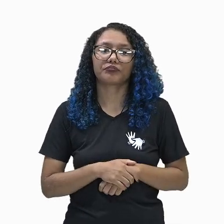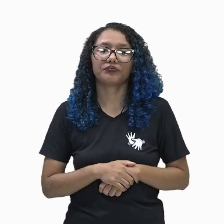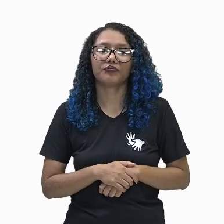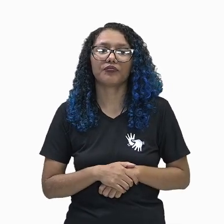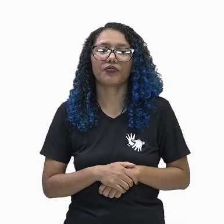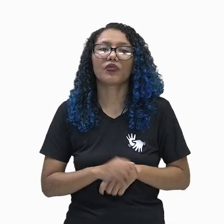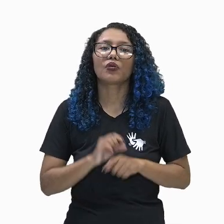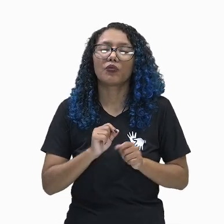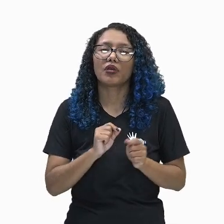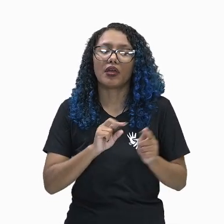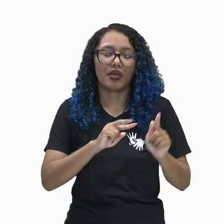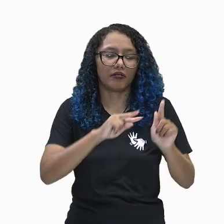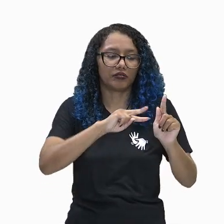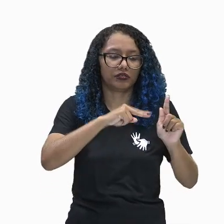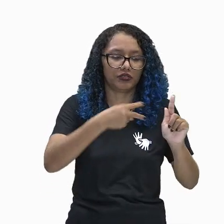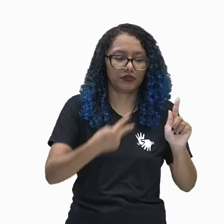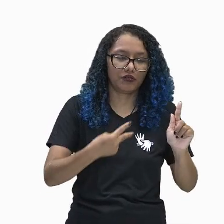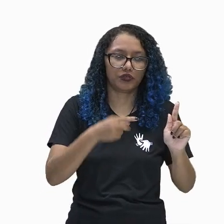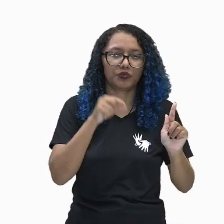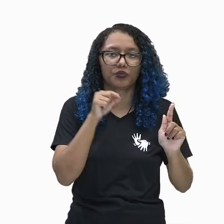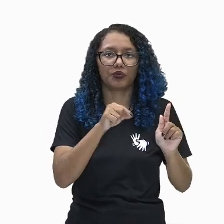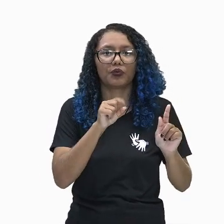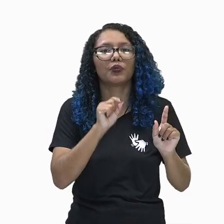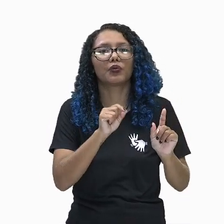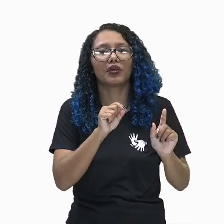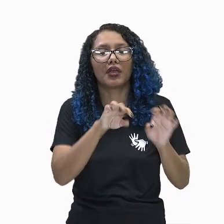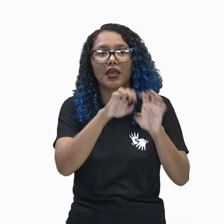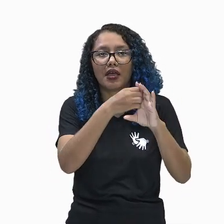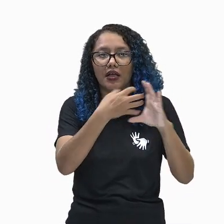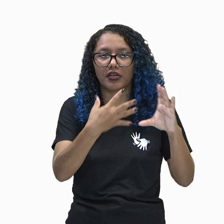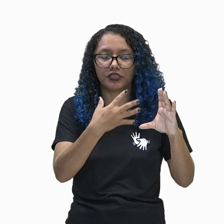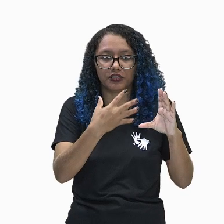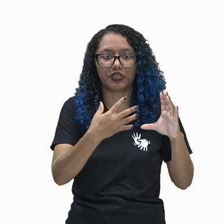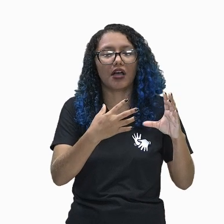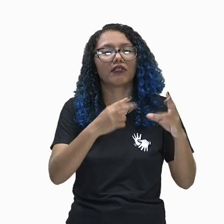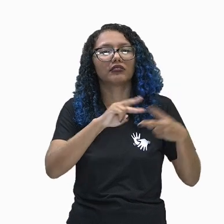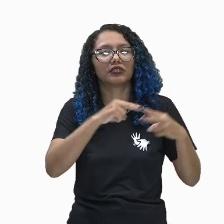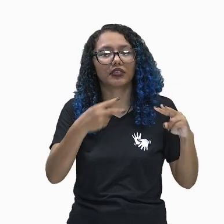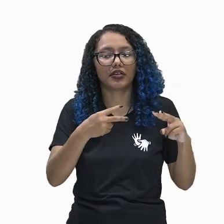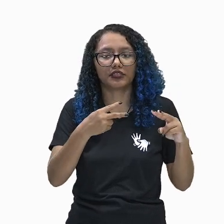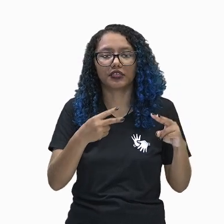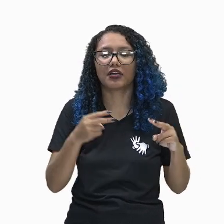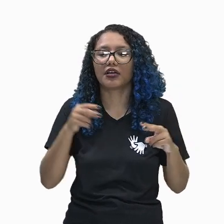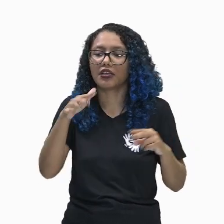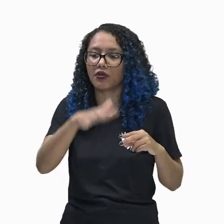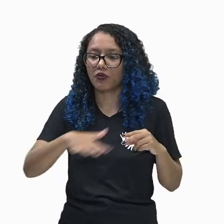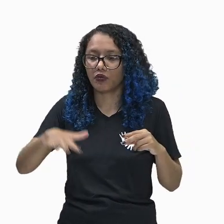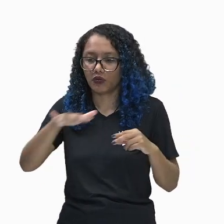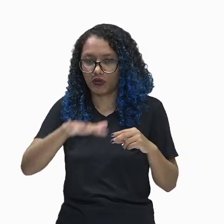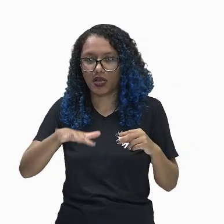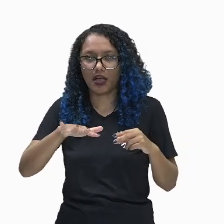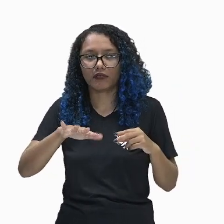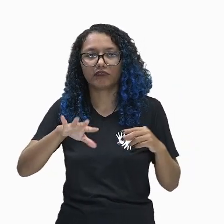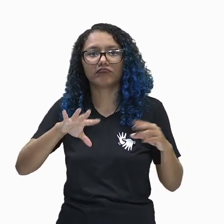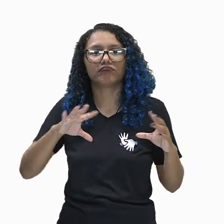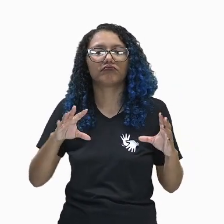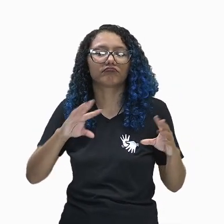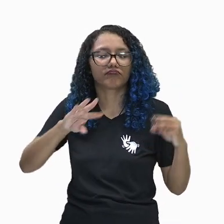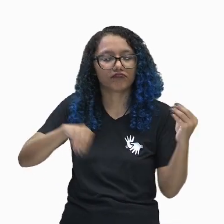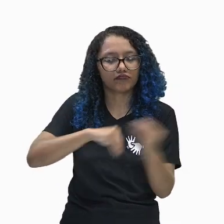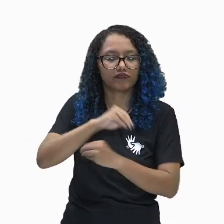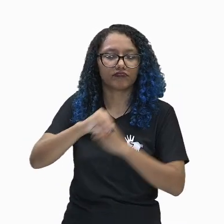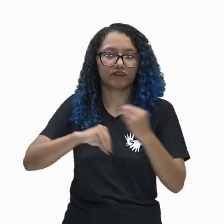o genótipo, que é a composição genética do indivíduo, e o meio ambiente em que ele vive.